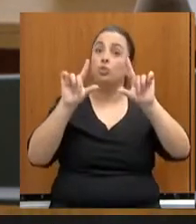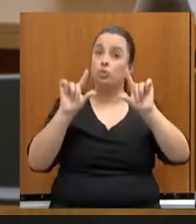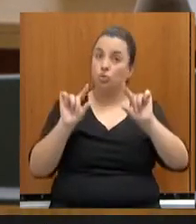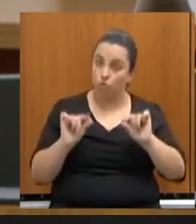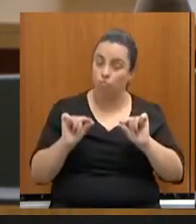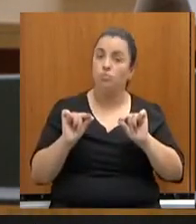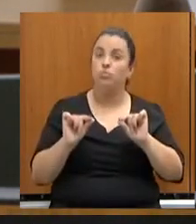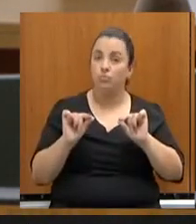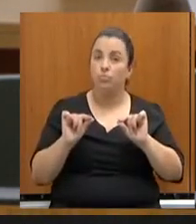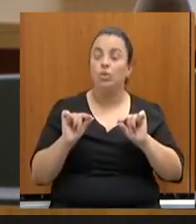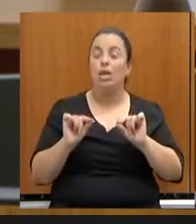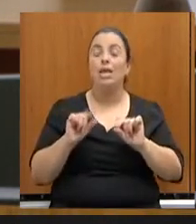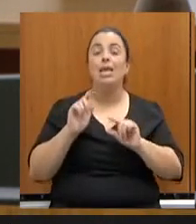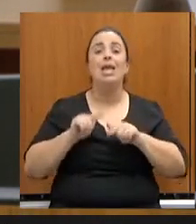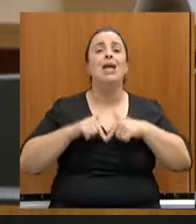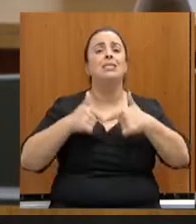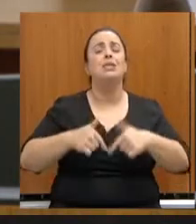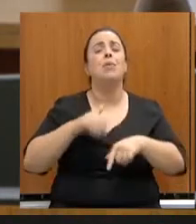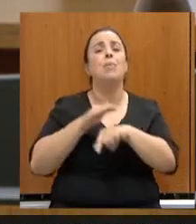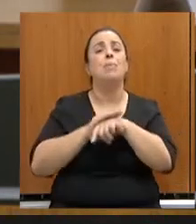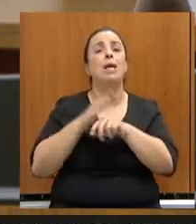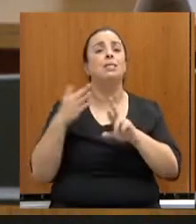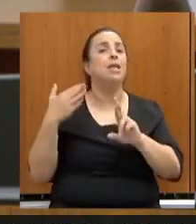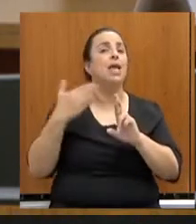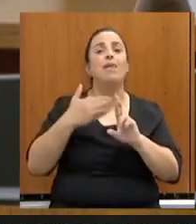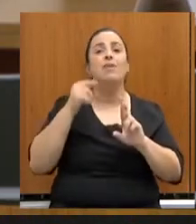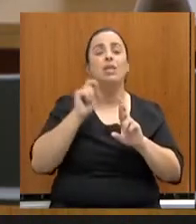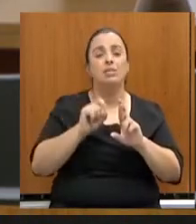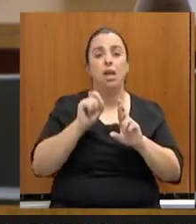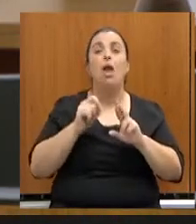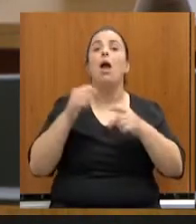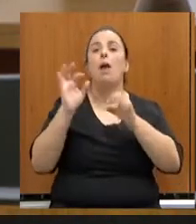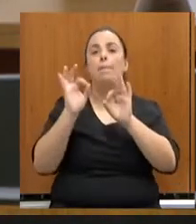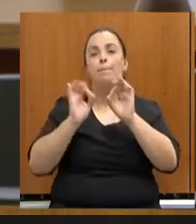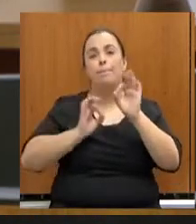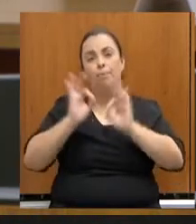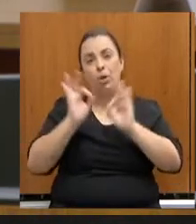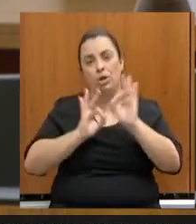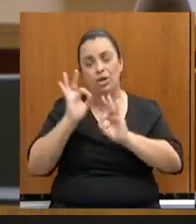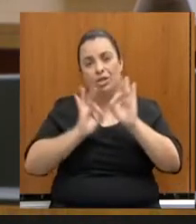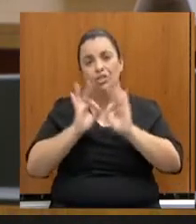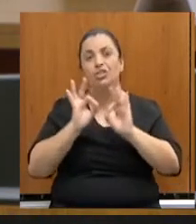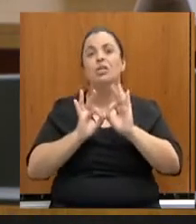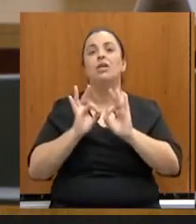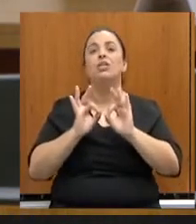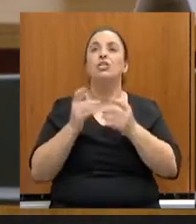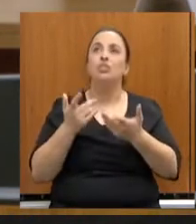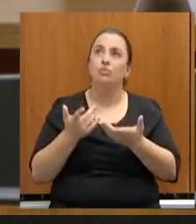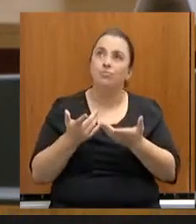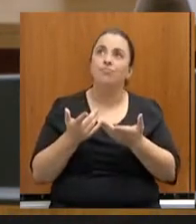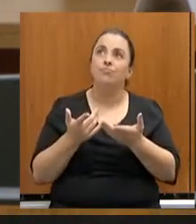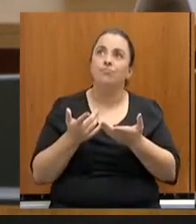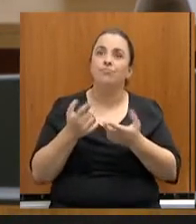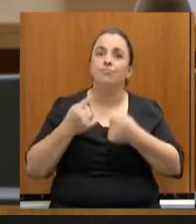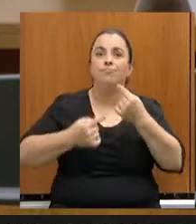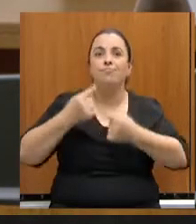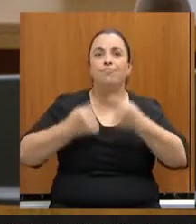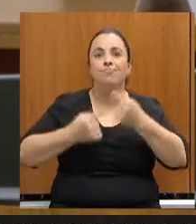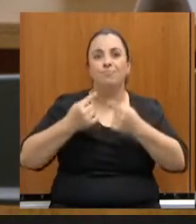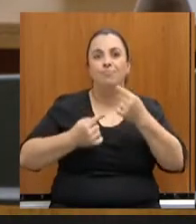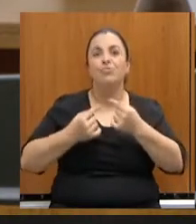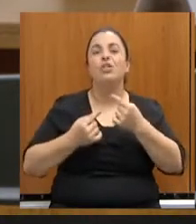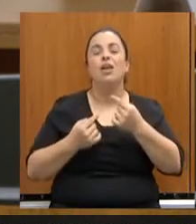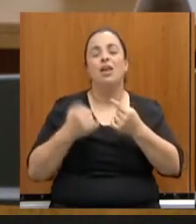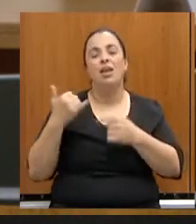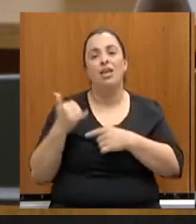referenciada já em execução é exatamente essa política de geração de energia fotovoltaica no nosso estado de Minas